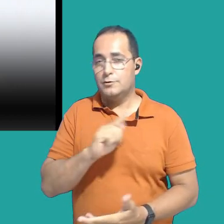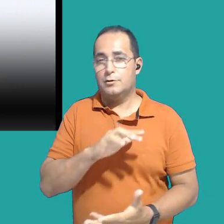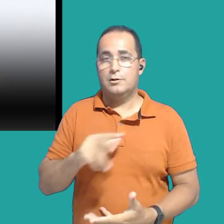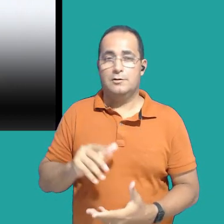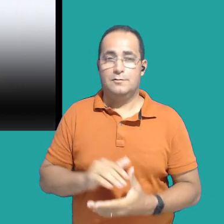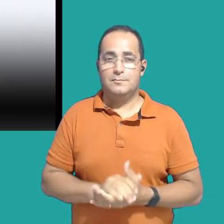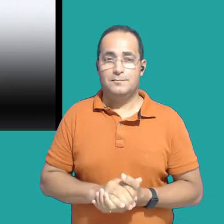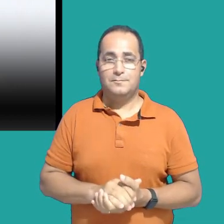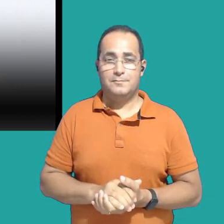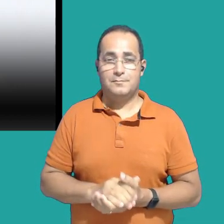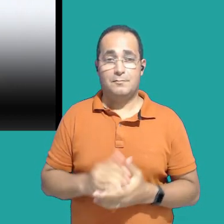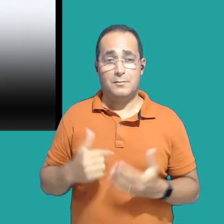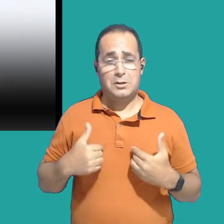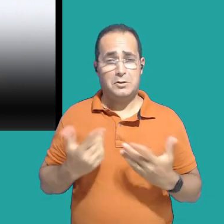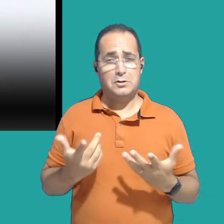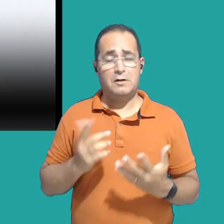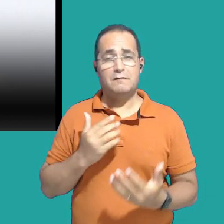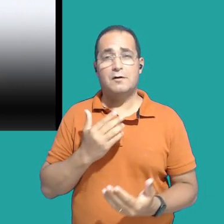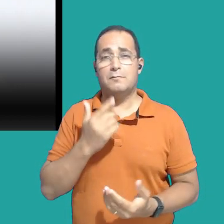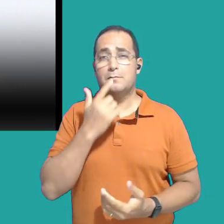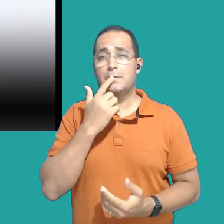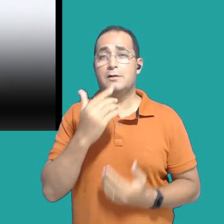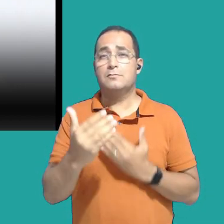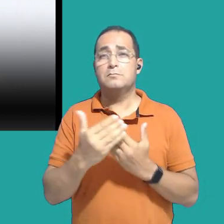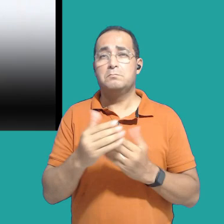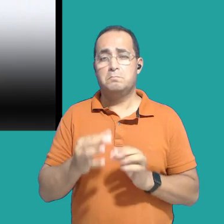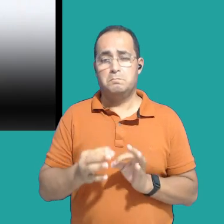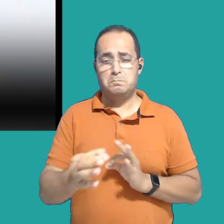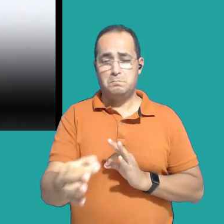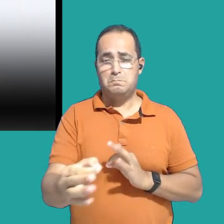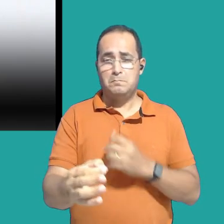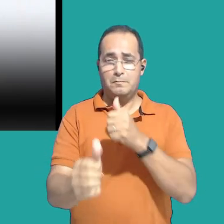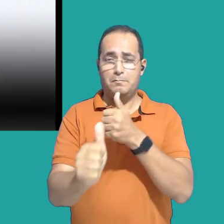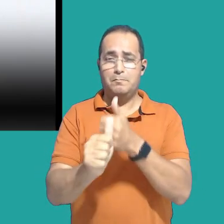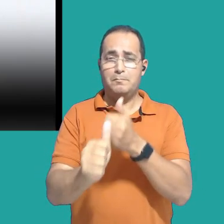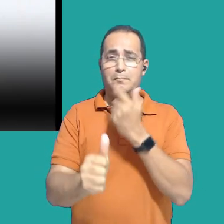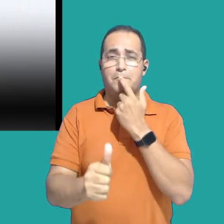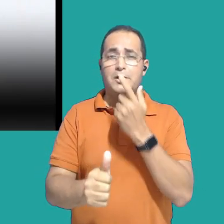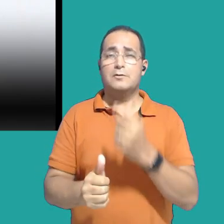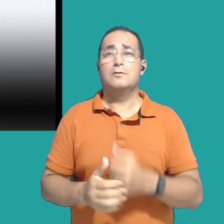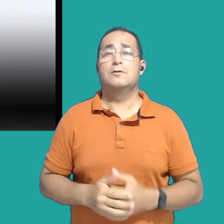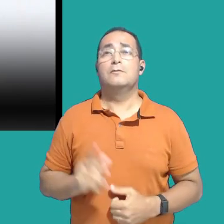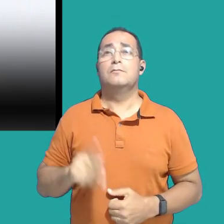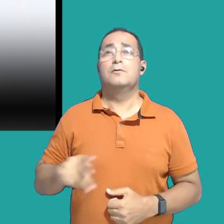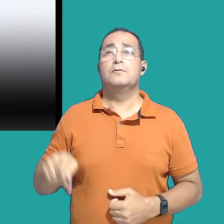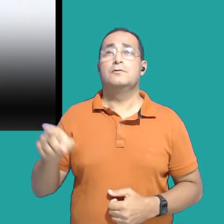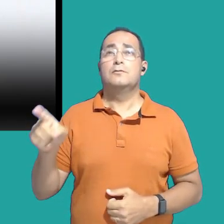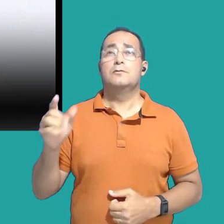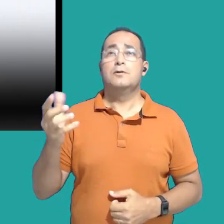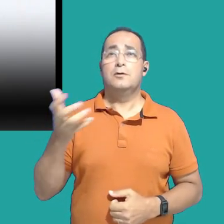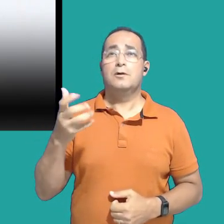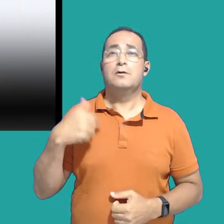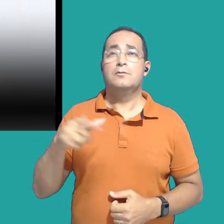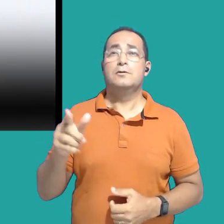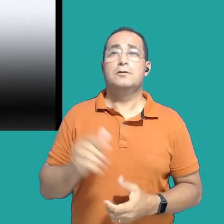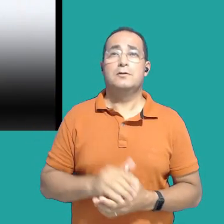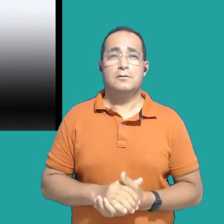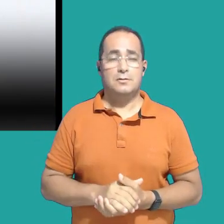geografia e eu estava à frente dele, coisa de 1,5 m. Eu disse, professor, eu quero